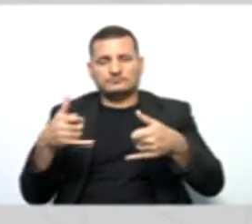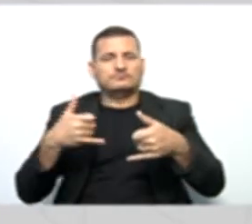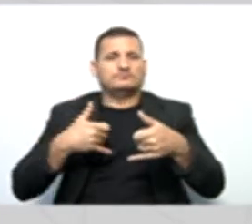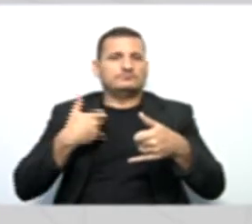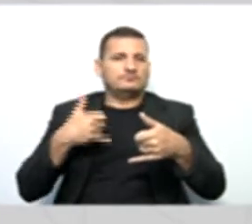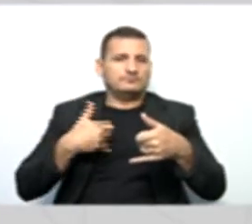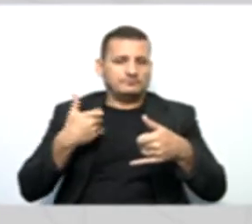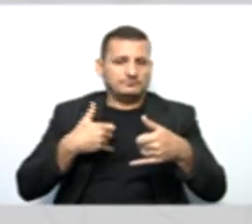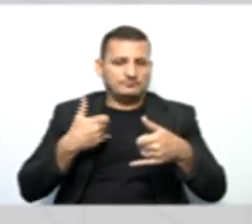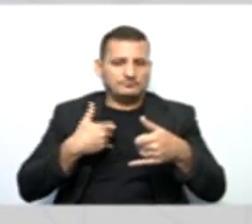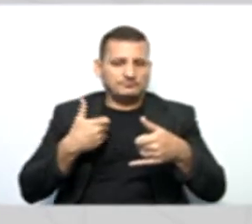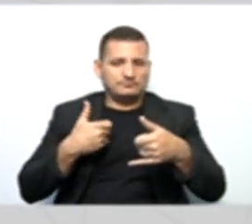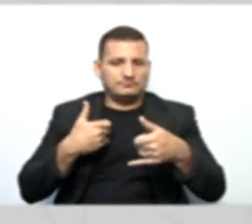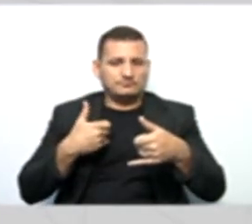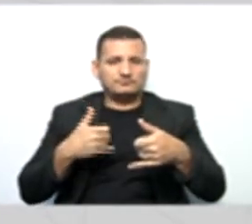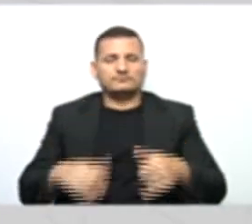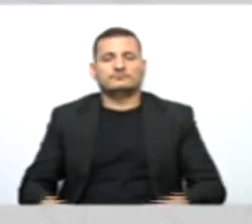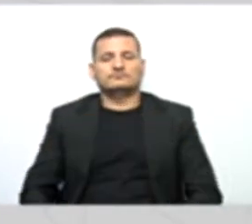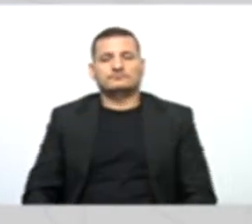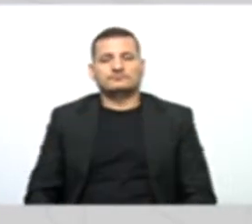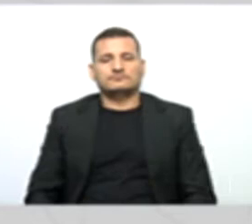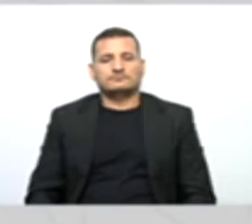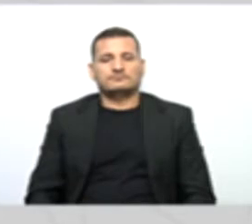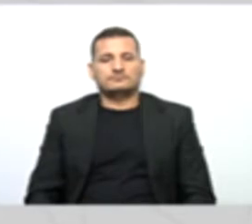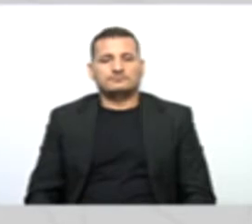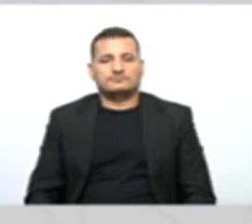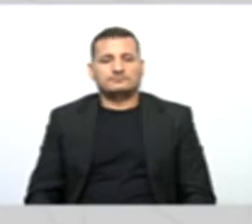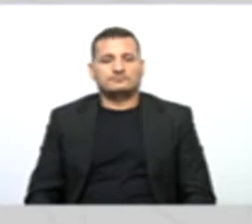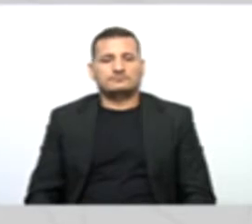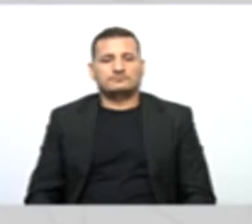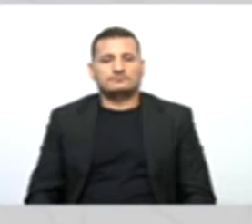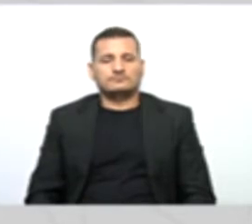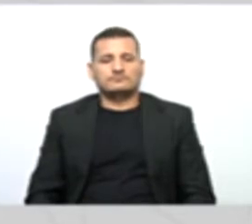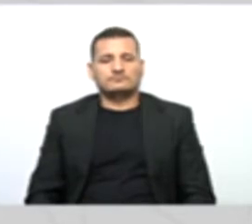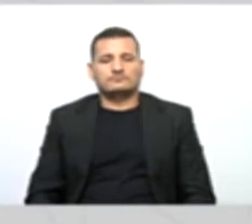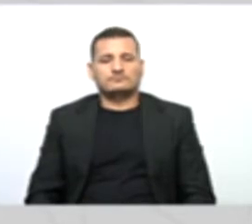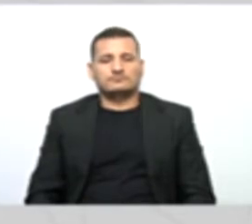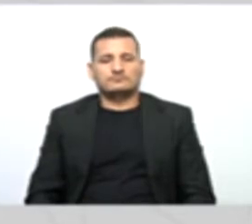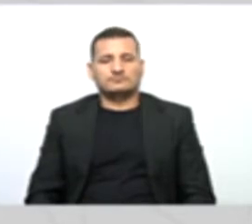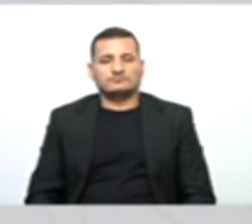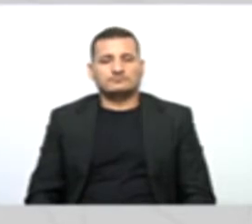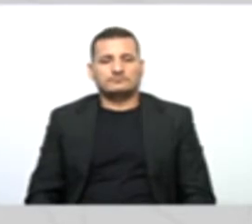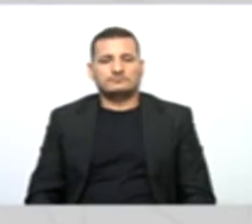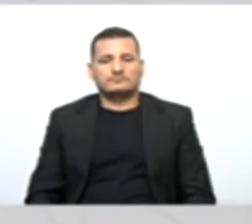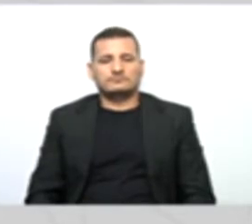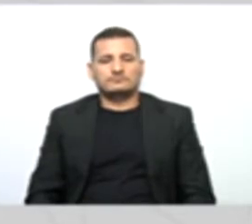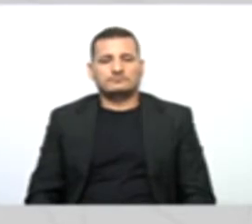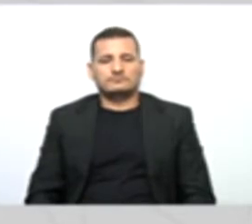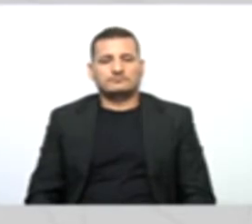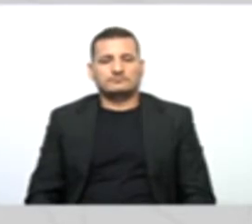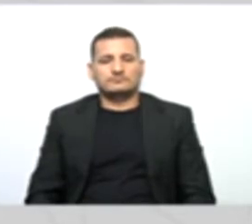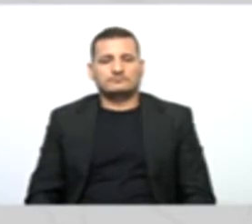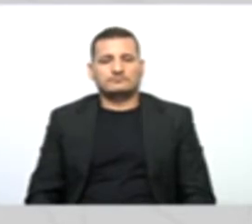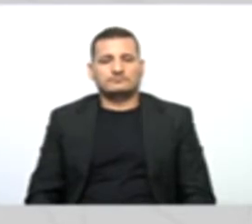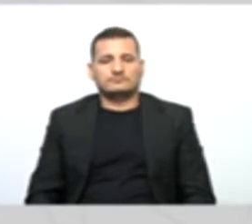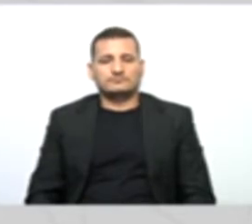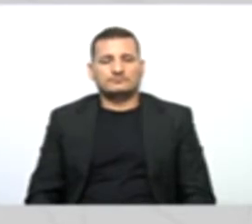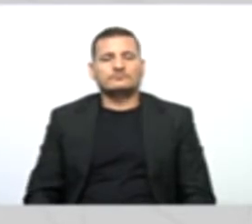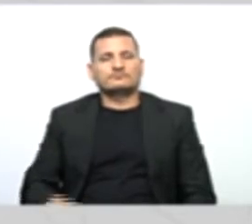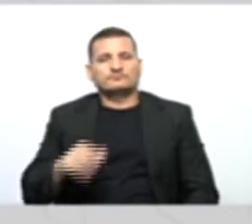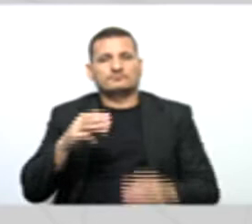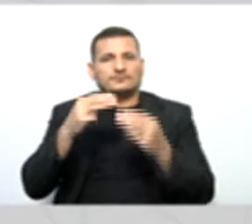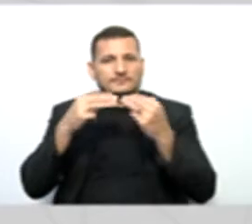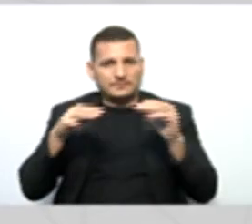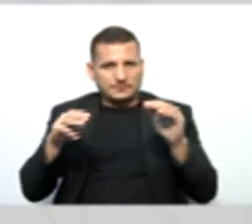segundo jogo de chaves, vai aparecer a idade. Ok? E essa vai ser a mensagem